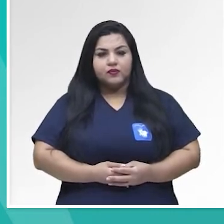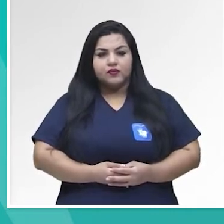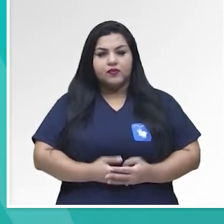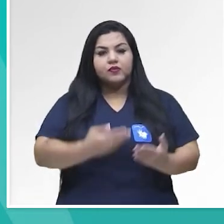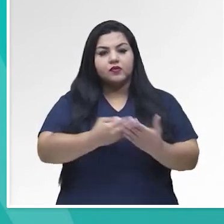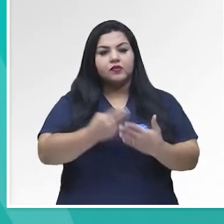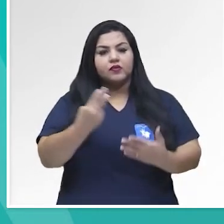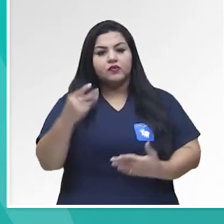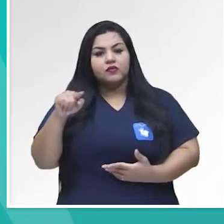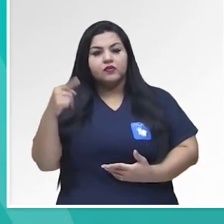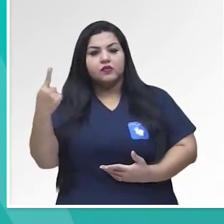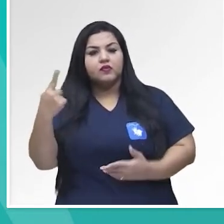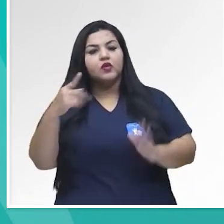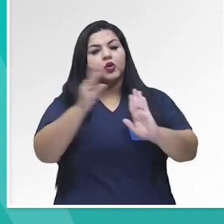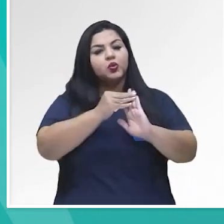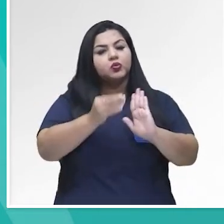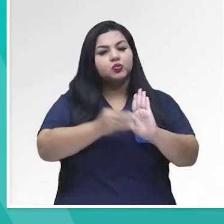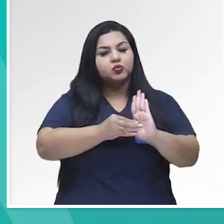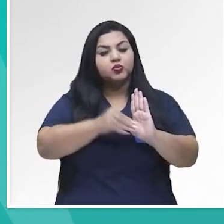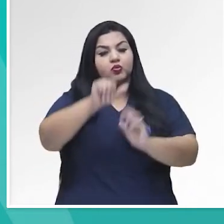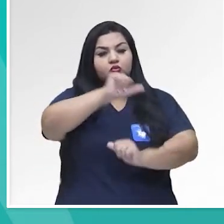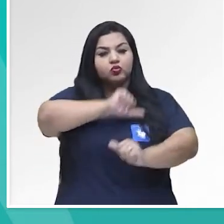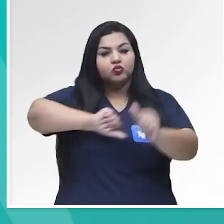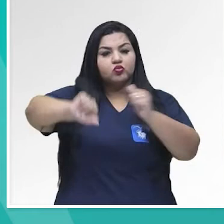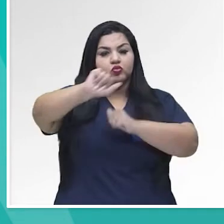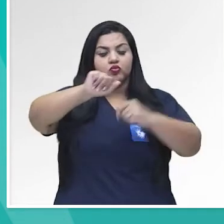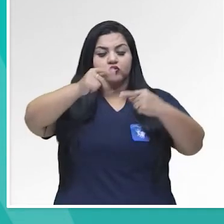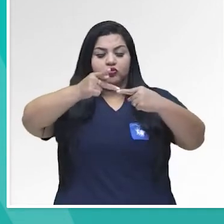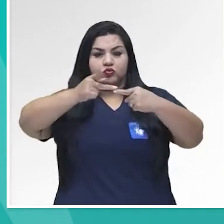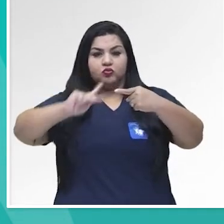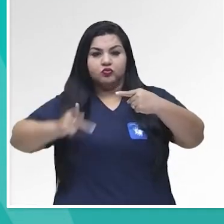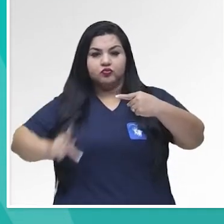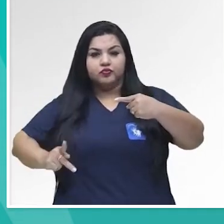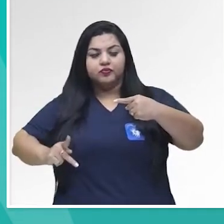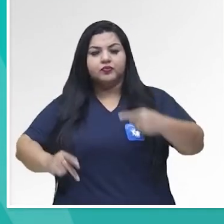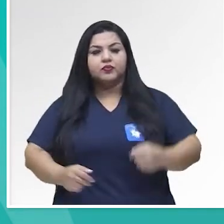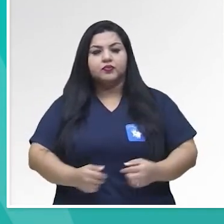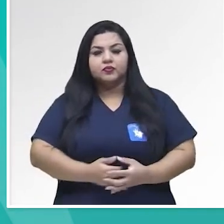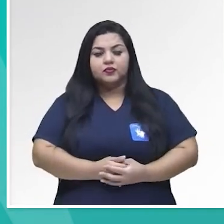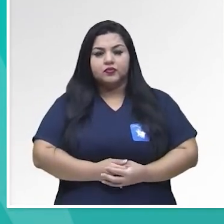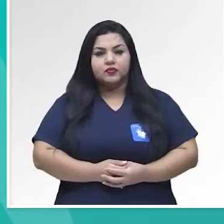Aula 3.1. Conteúdo: mudança de paradigmas.